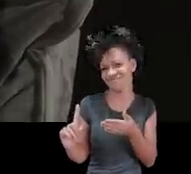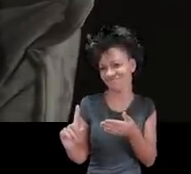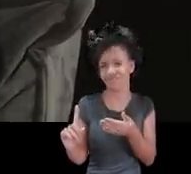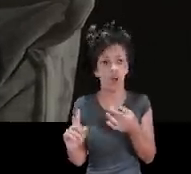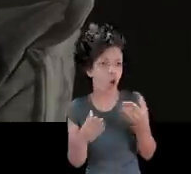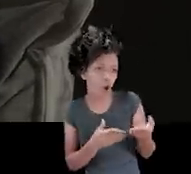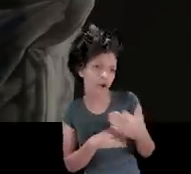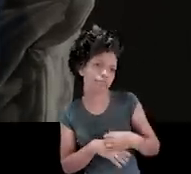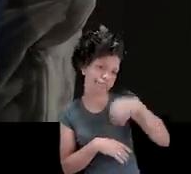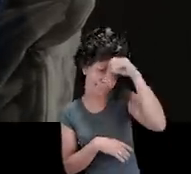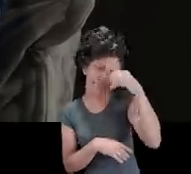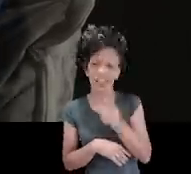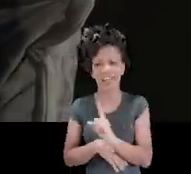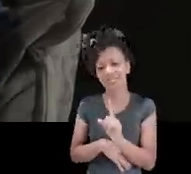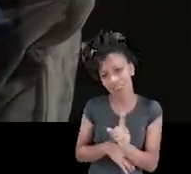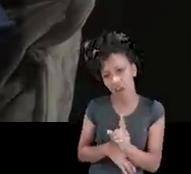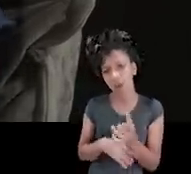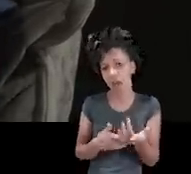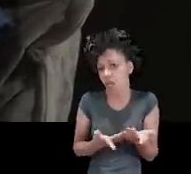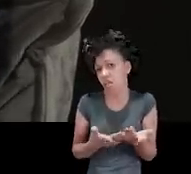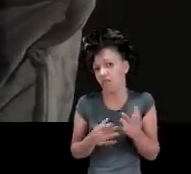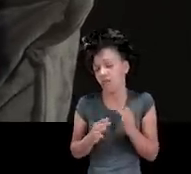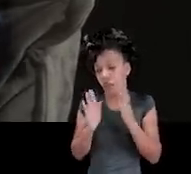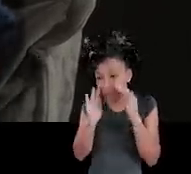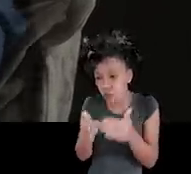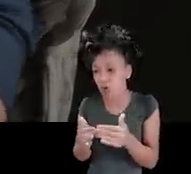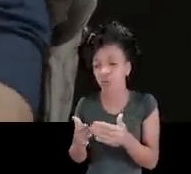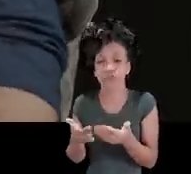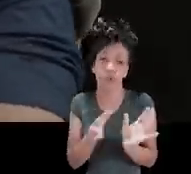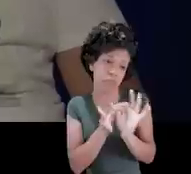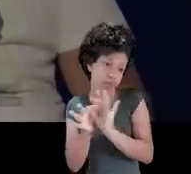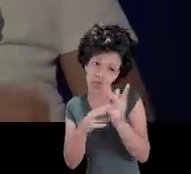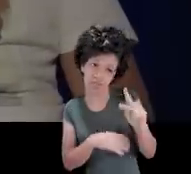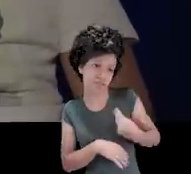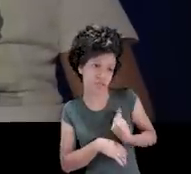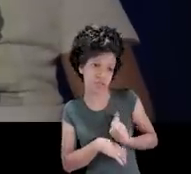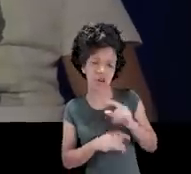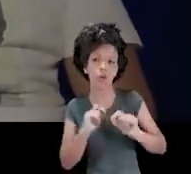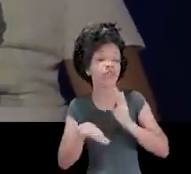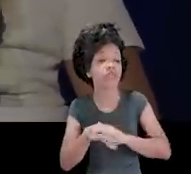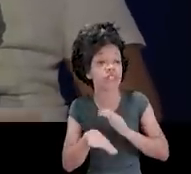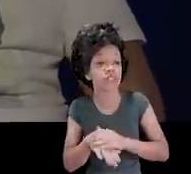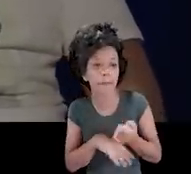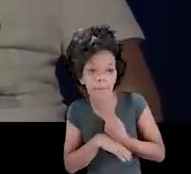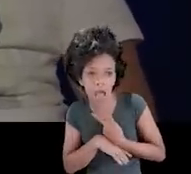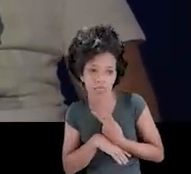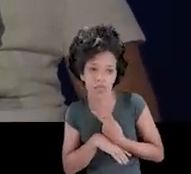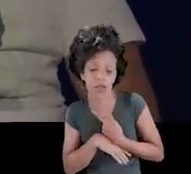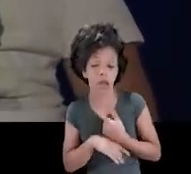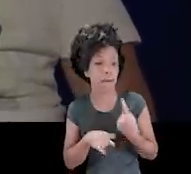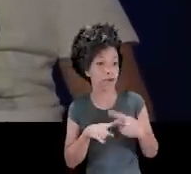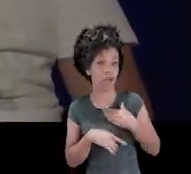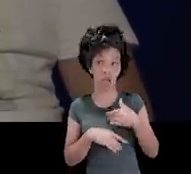Olha como ele foi babaca. Ele não foi babaca. Ele foi para um lugar que ele tentou não ser. É que aí você tá fazendo a questão de piada, perguntando. No meu